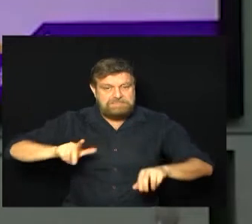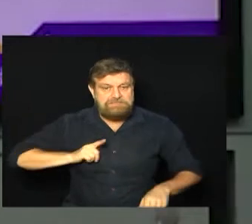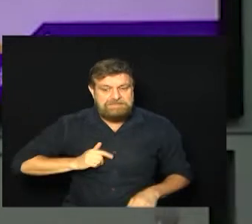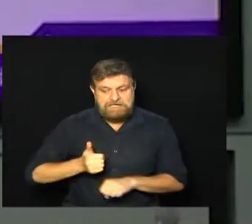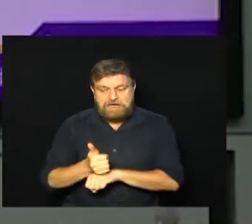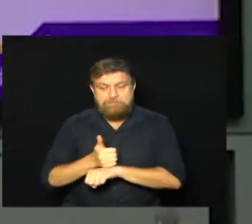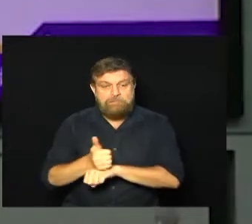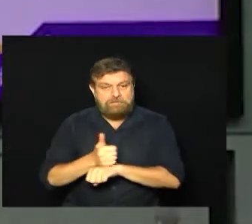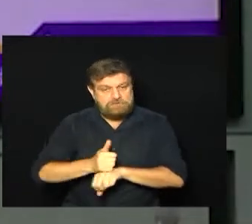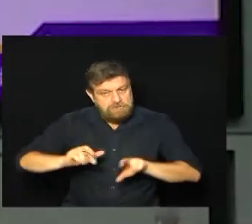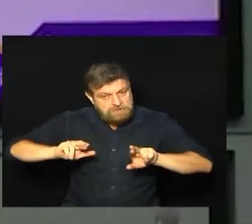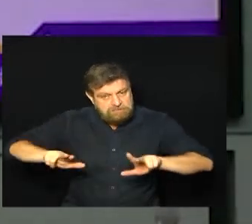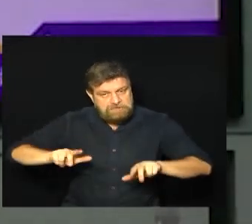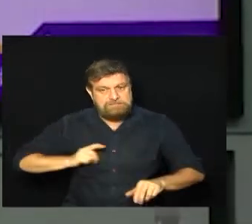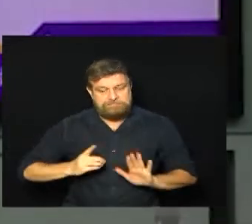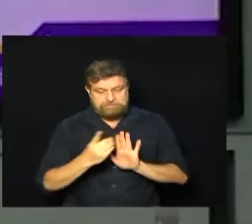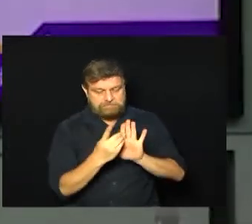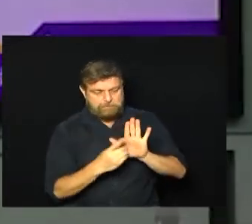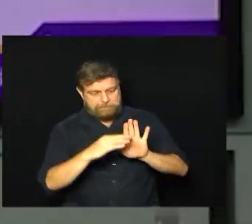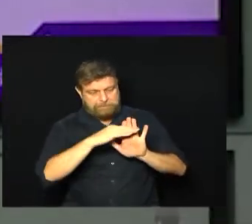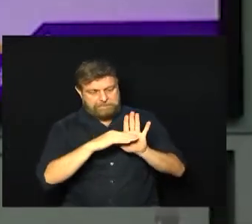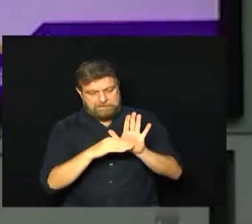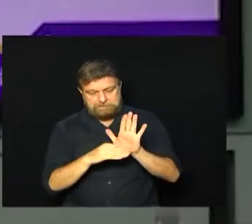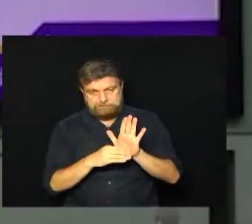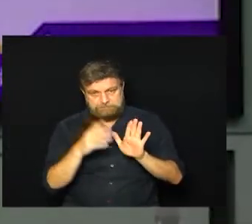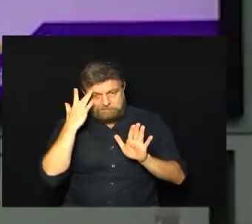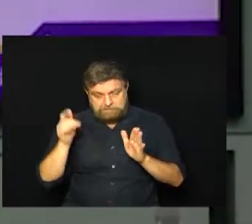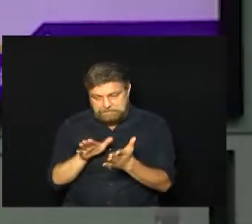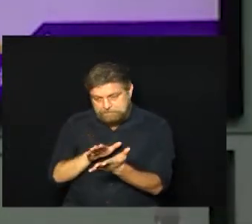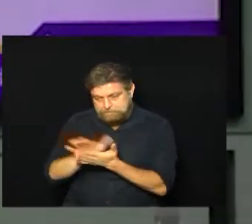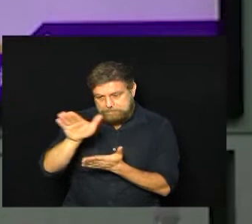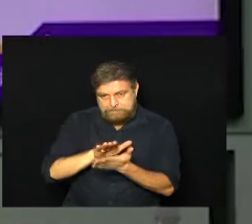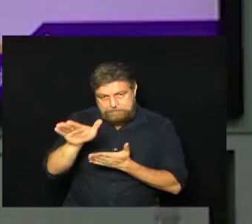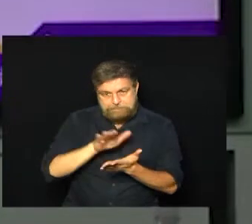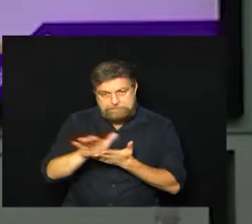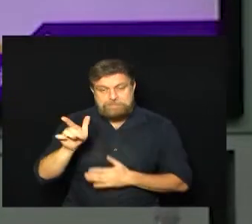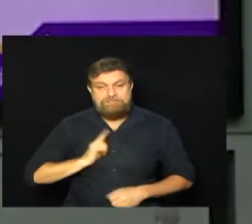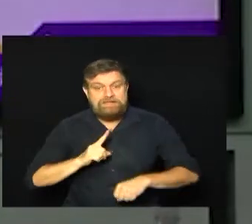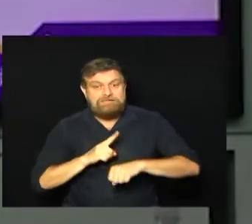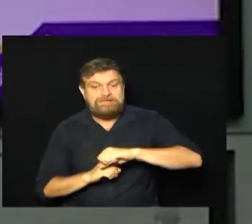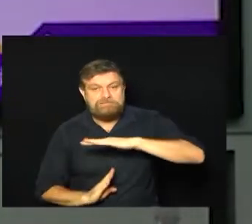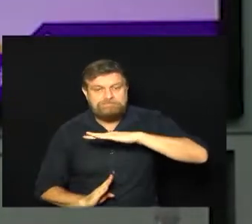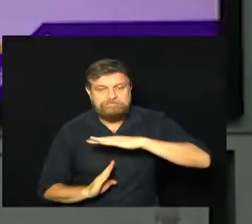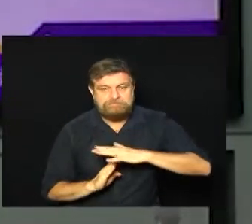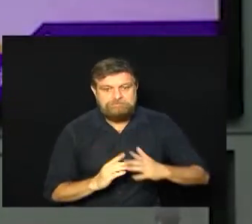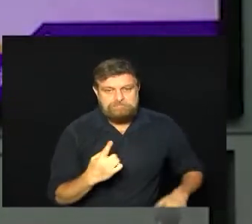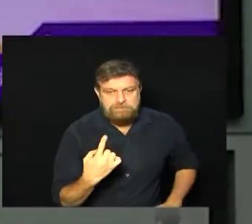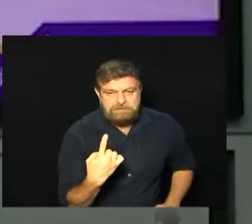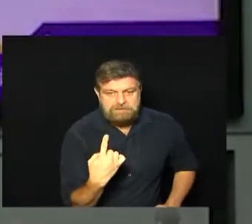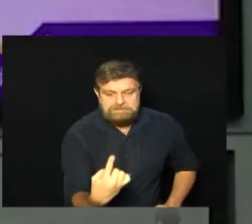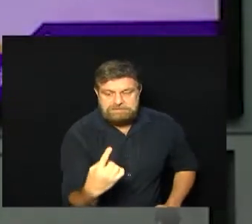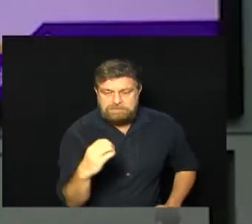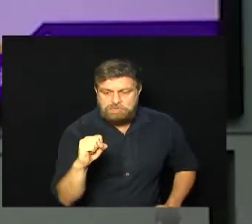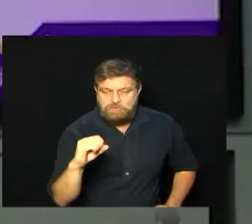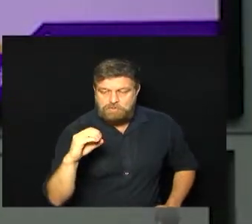Esse decreto, embora ele seja publicado amanhã, nós vamos ter um prazo de 180 dias para ele entrar em vigor,